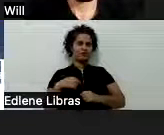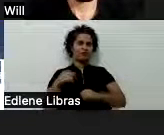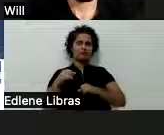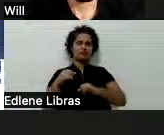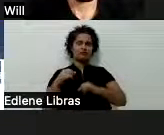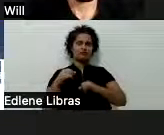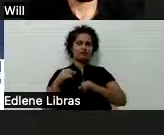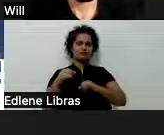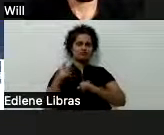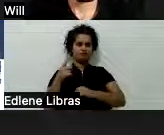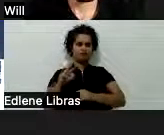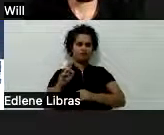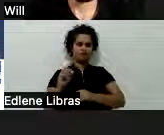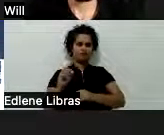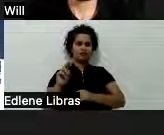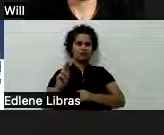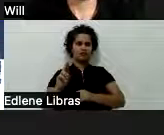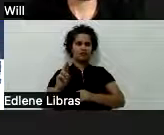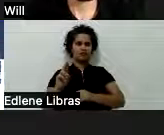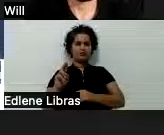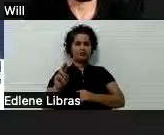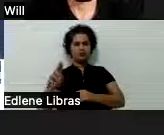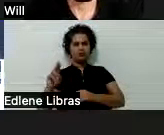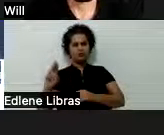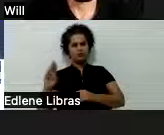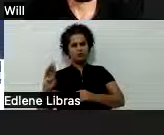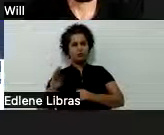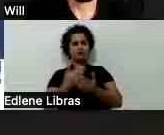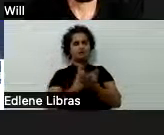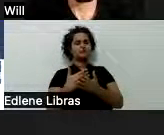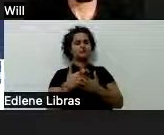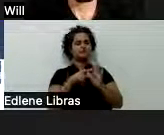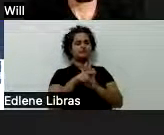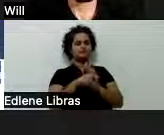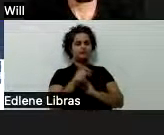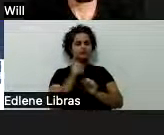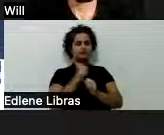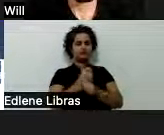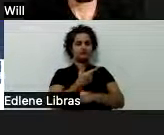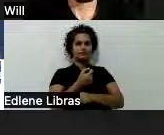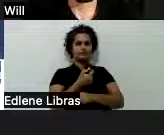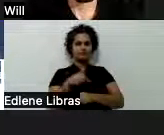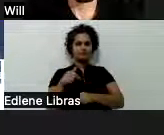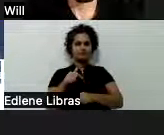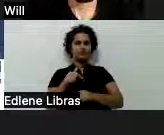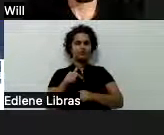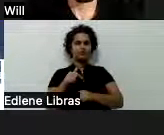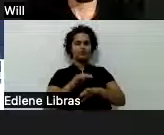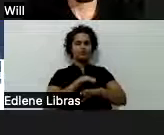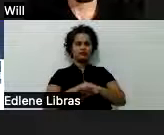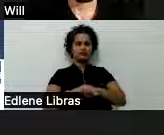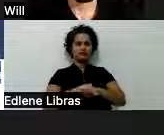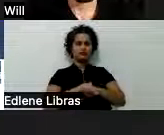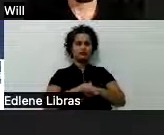ProURB e comecei uma pesquisa em 2017 que deu origem aos 2 livros que foram lançados em 2020